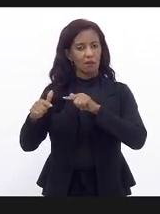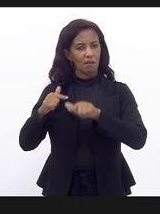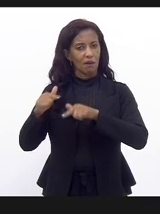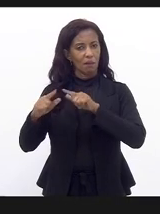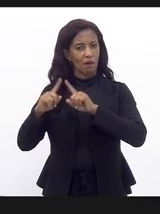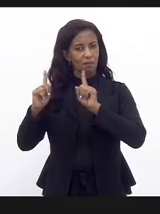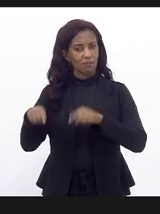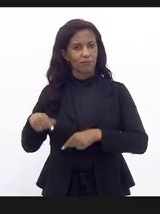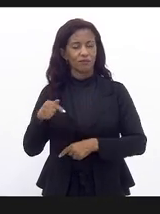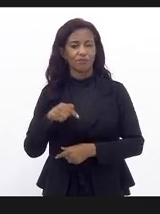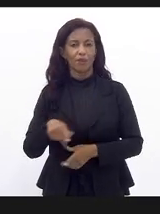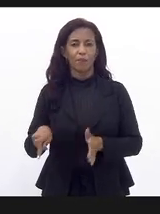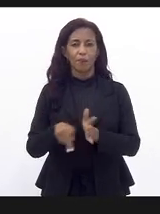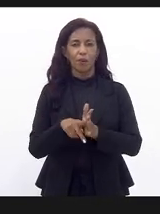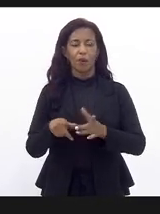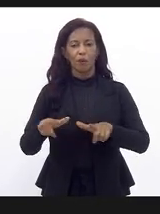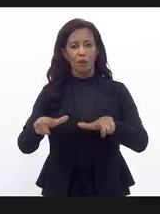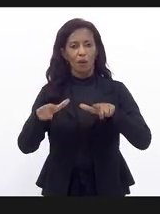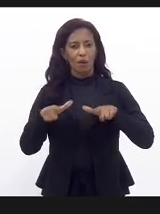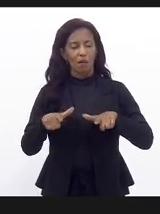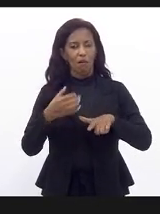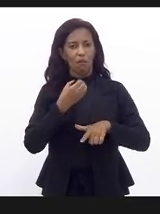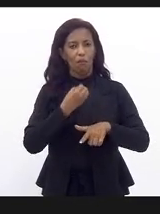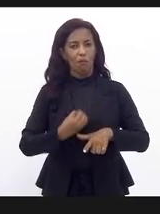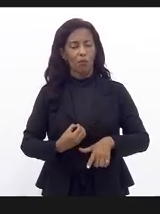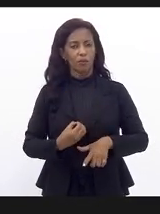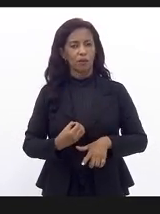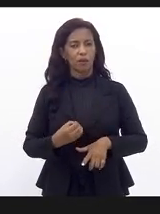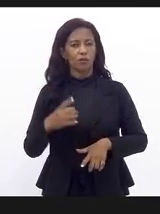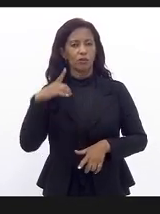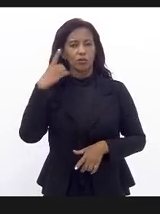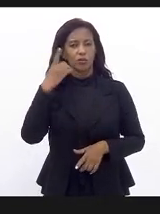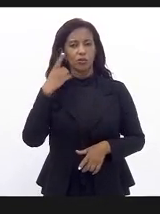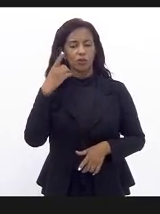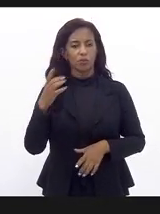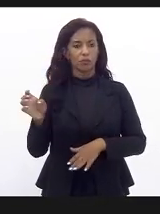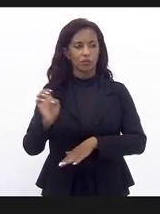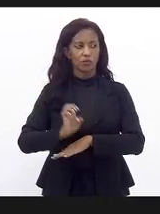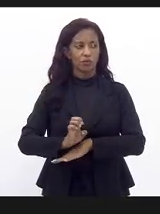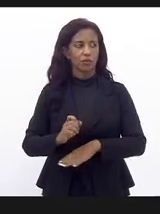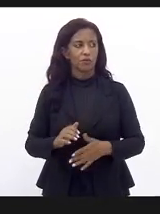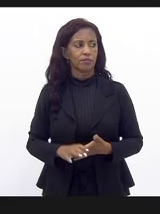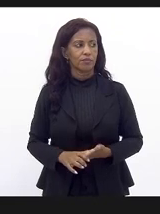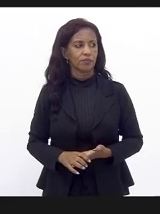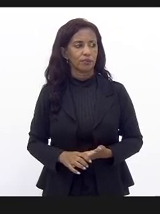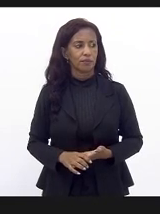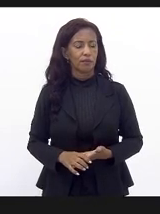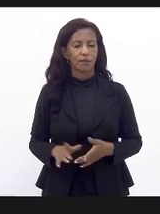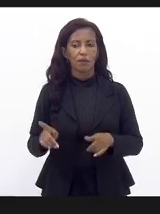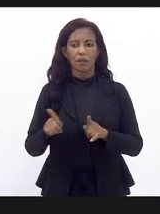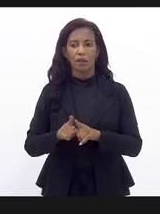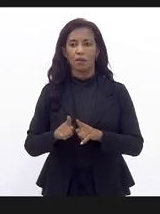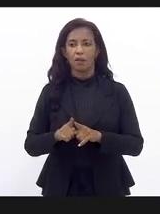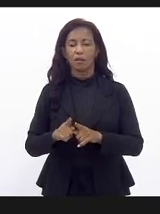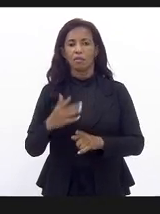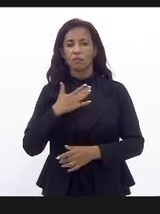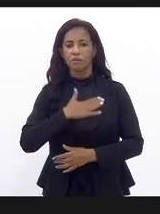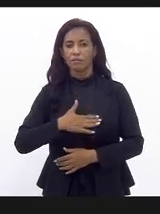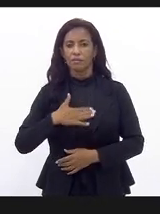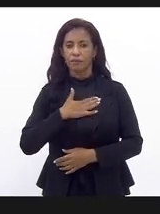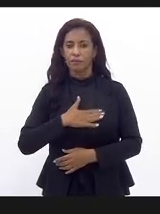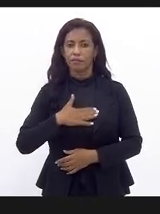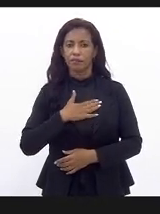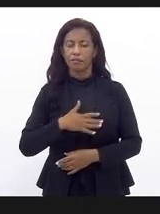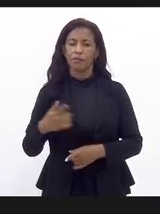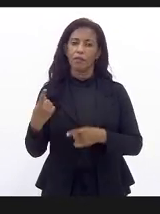para receber uma moção de aplausos na condição de deputada estadual. E também fiquei muito satisfeita